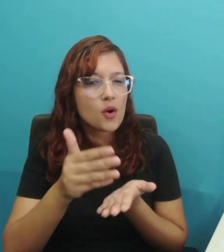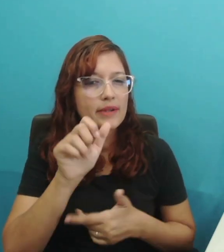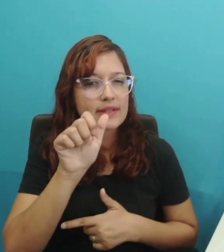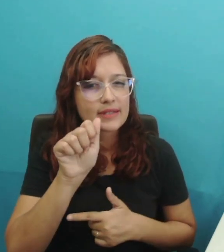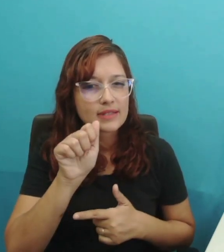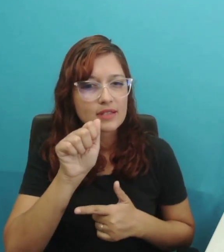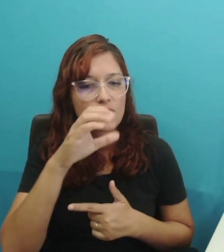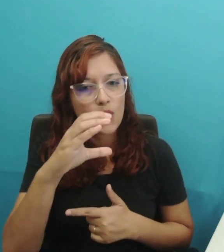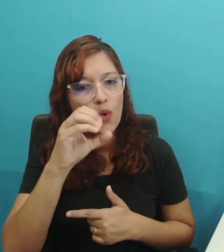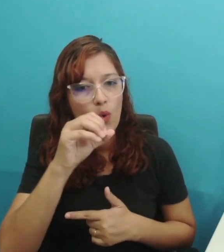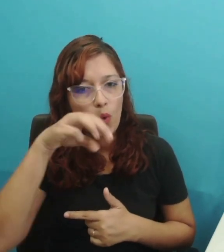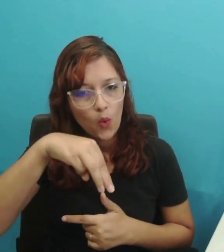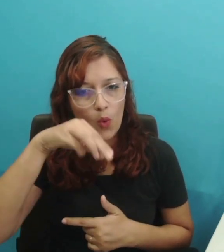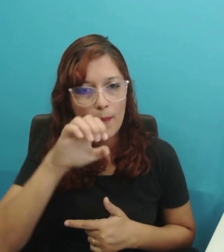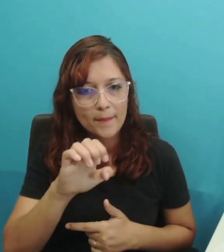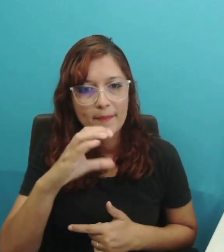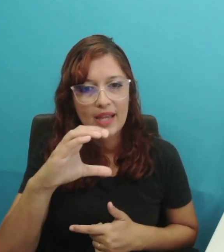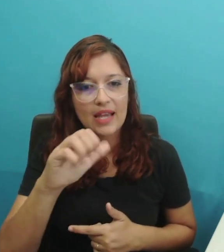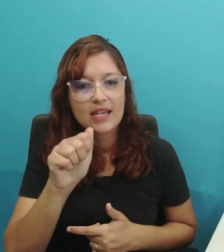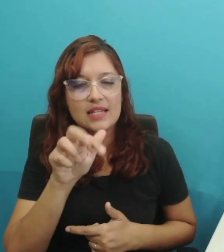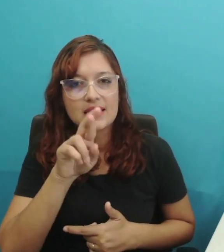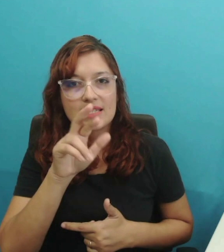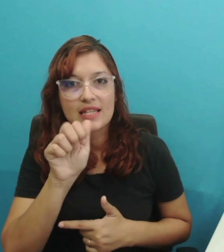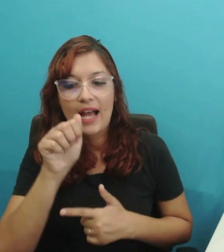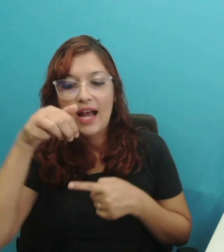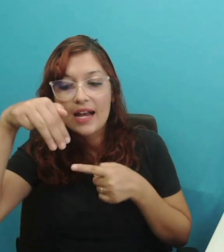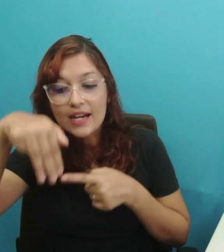as aulas começaram,